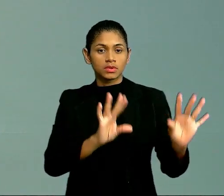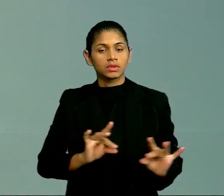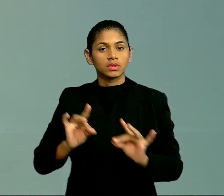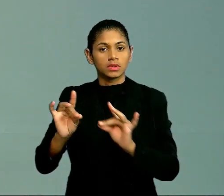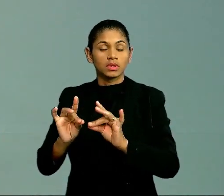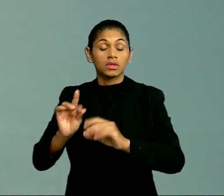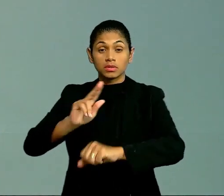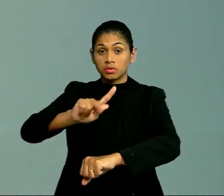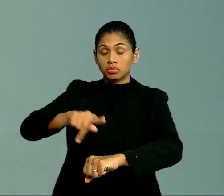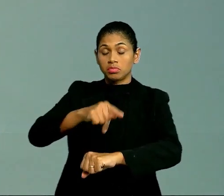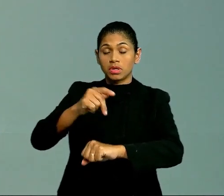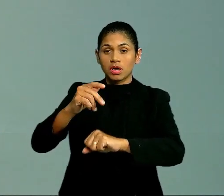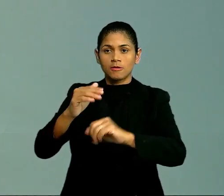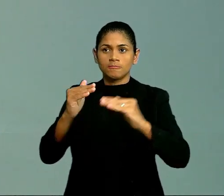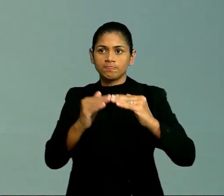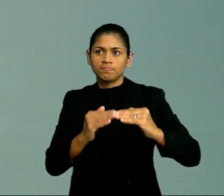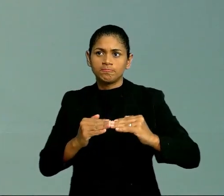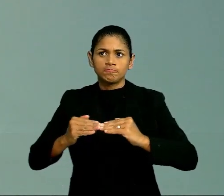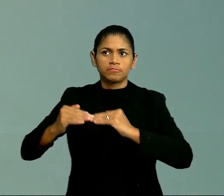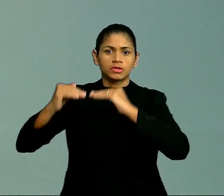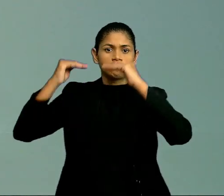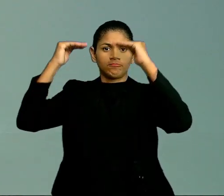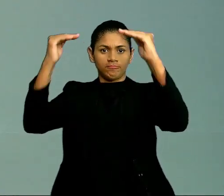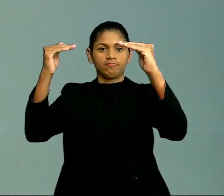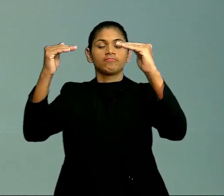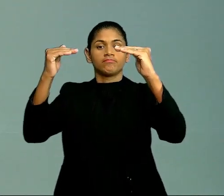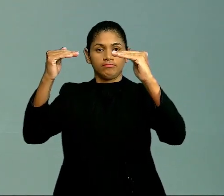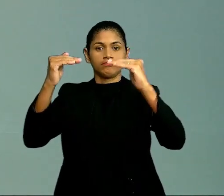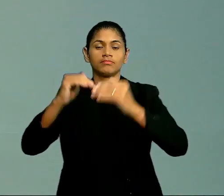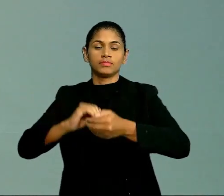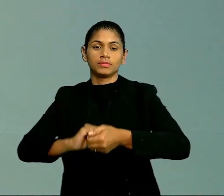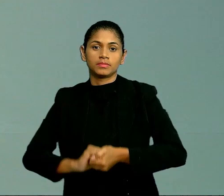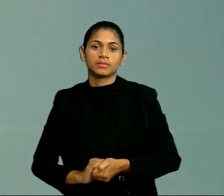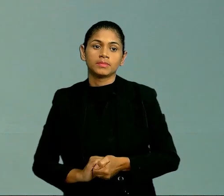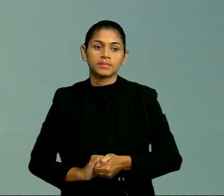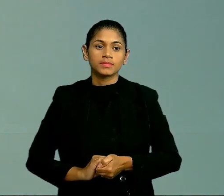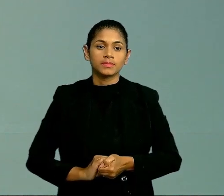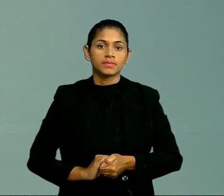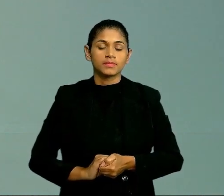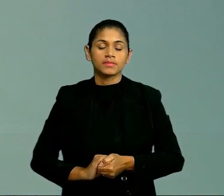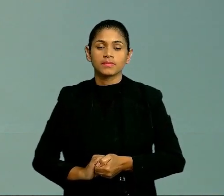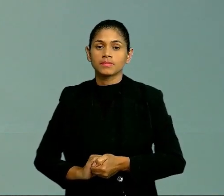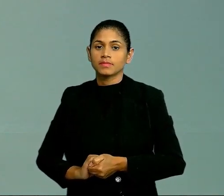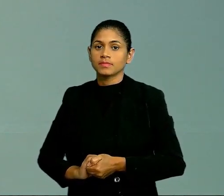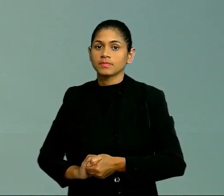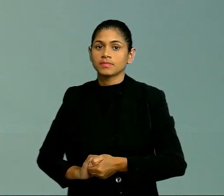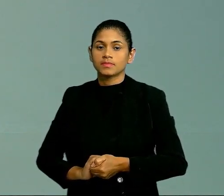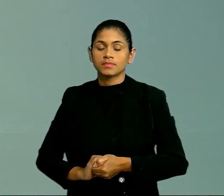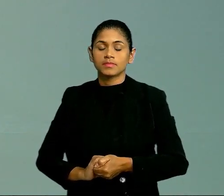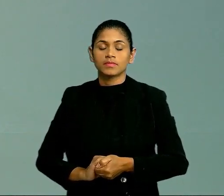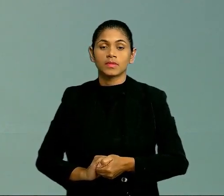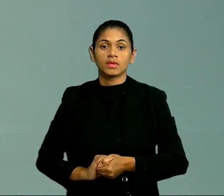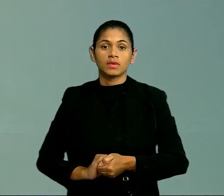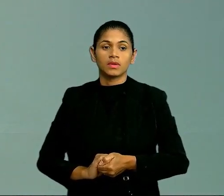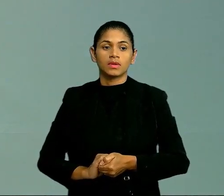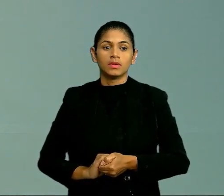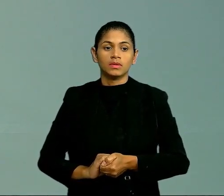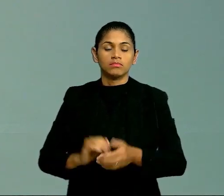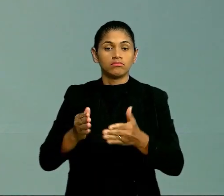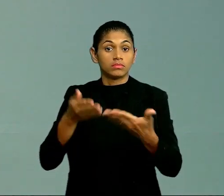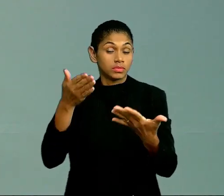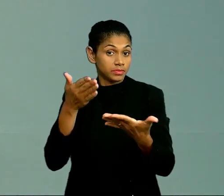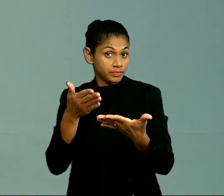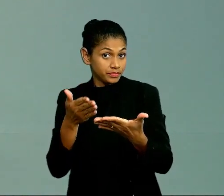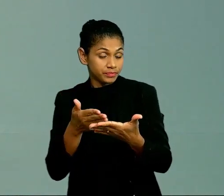nação acima de tudo, trazer esse aspecto nacional, essa superioridade, tá? Então, nessa obra que eu vou já mostrar